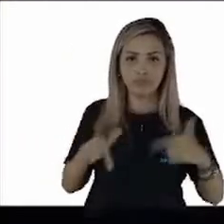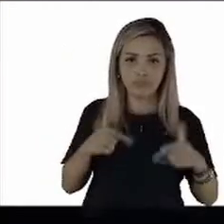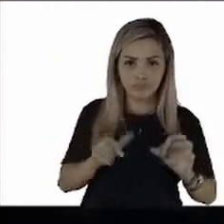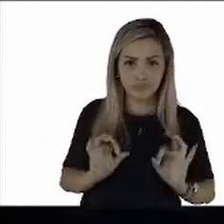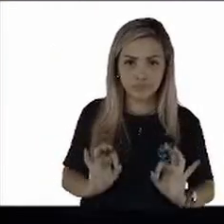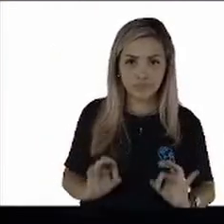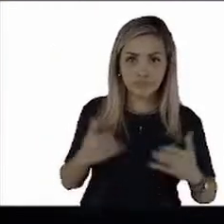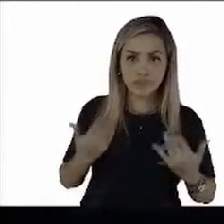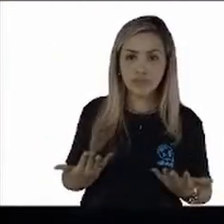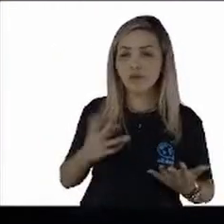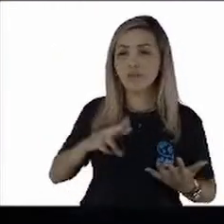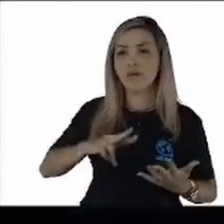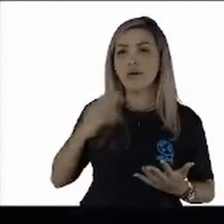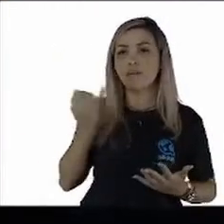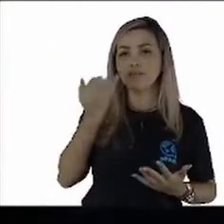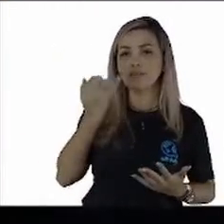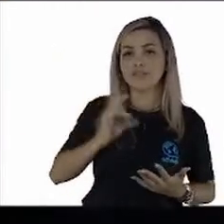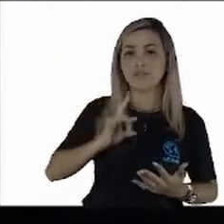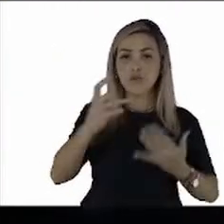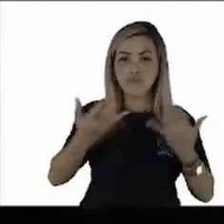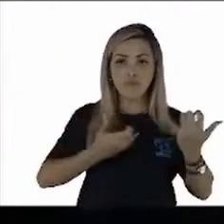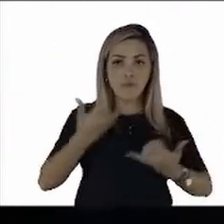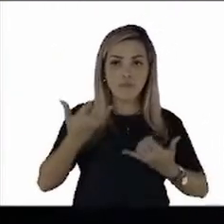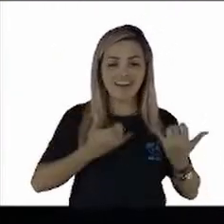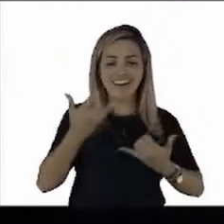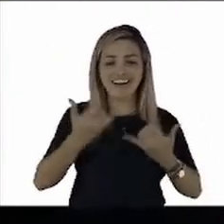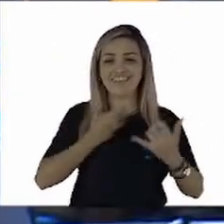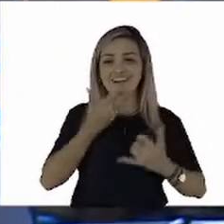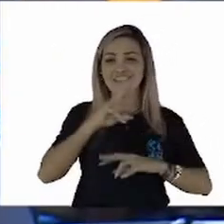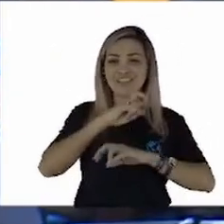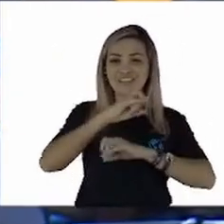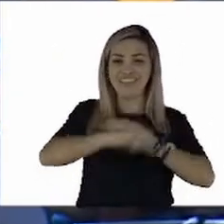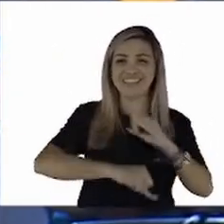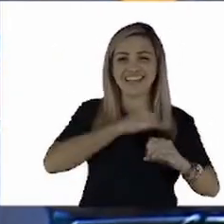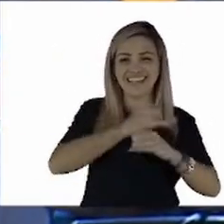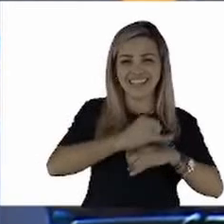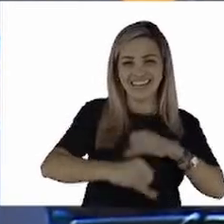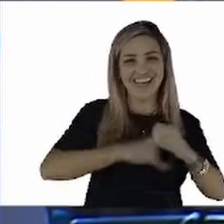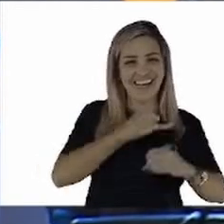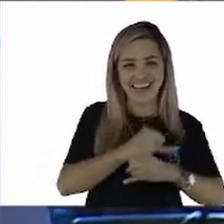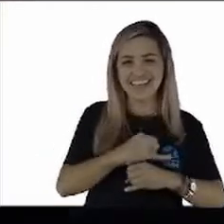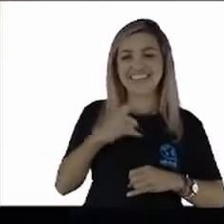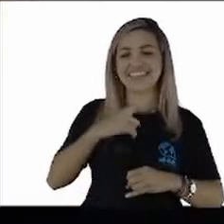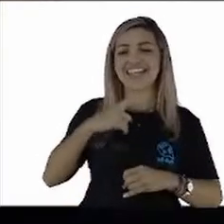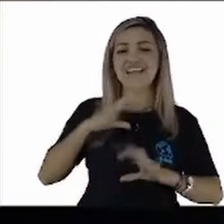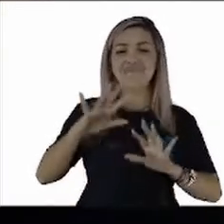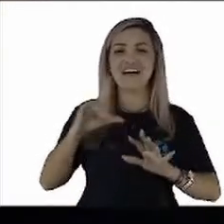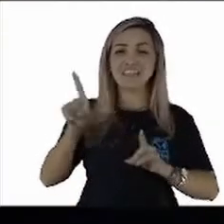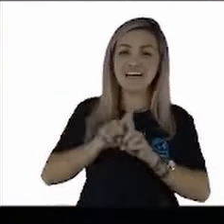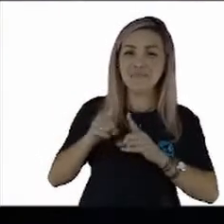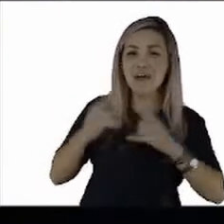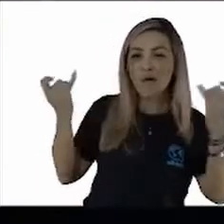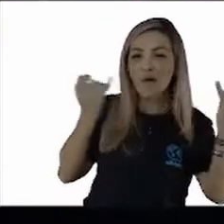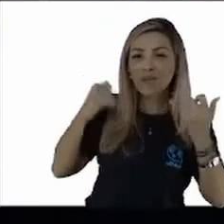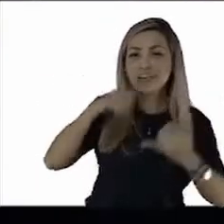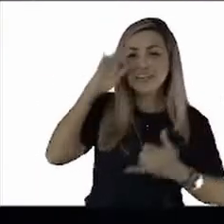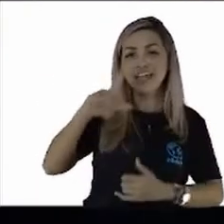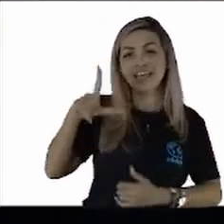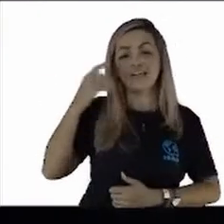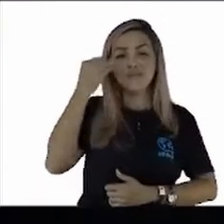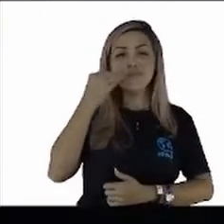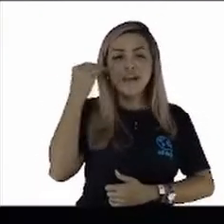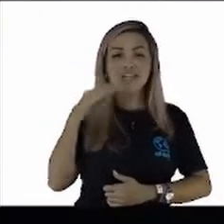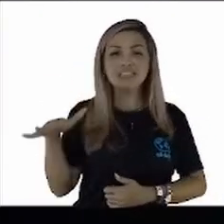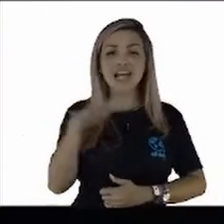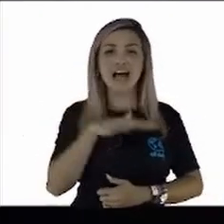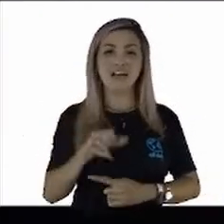Então, eu acho que é importante não só se informar, porque aí fala de se informar à internet, mas não só se informar à internet, como vai, mas de ouvir quem tem experiência no